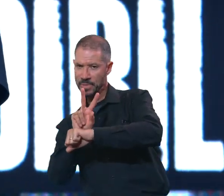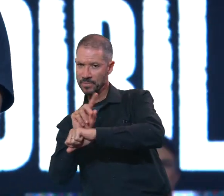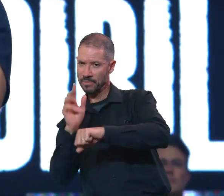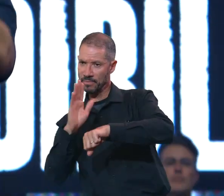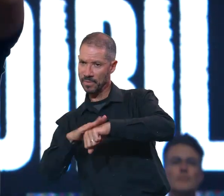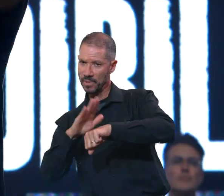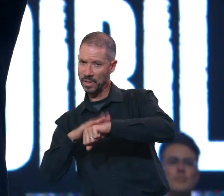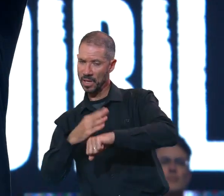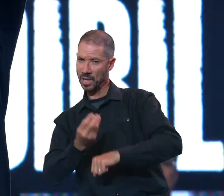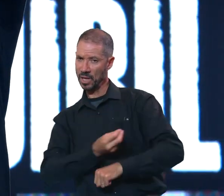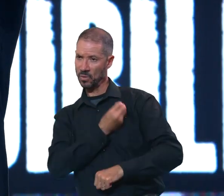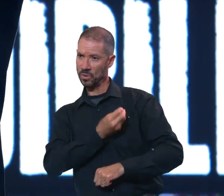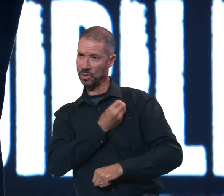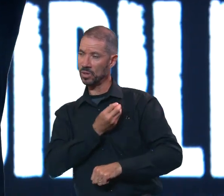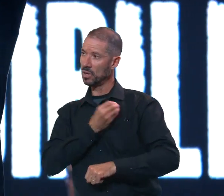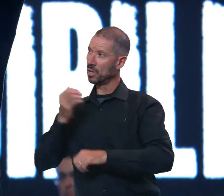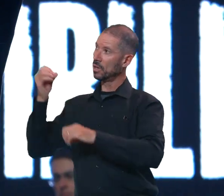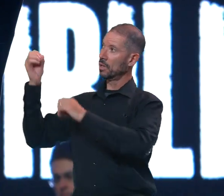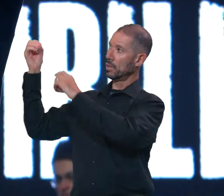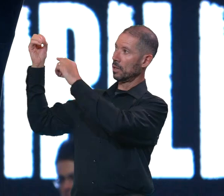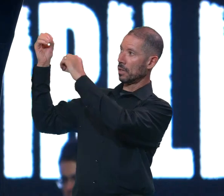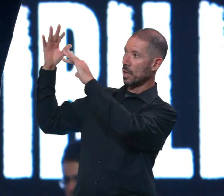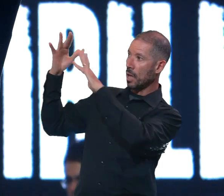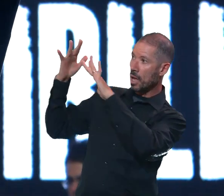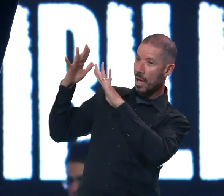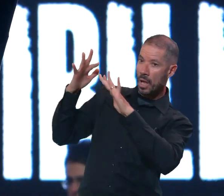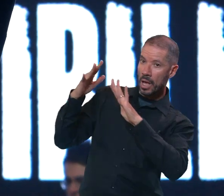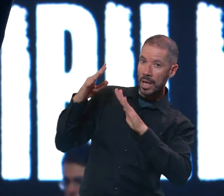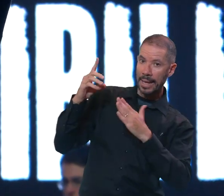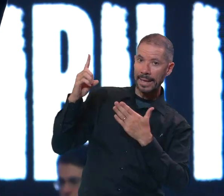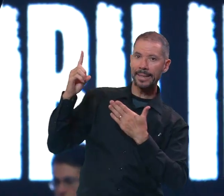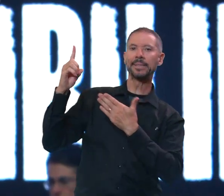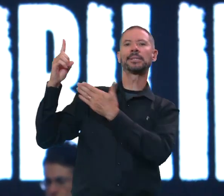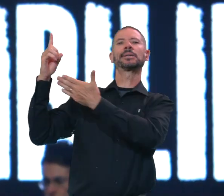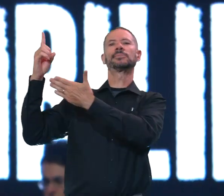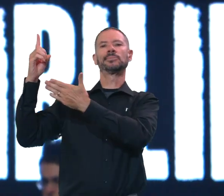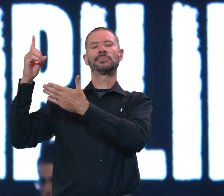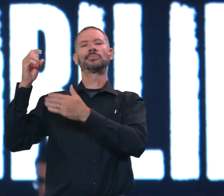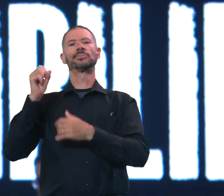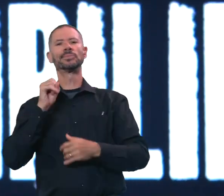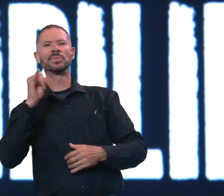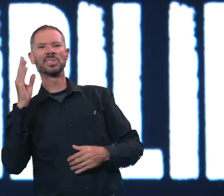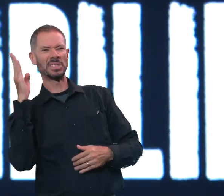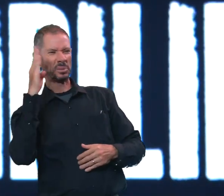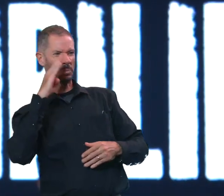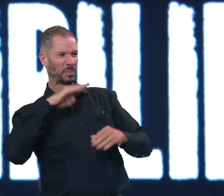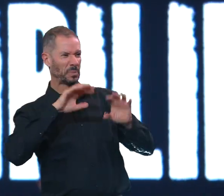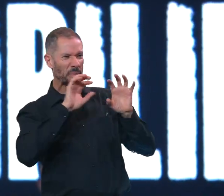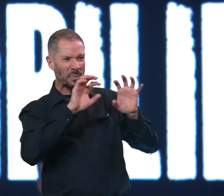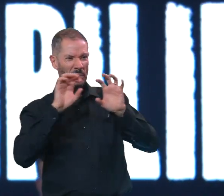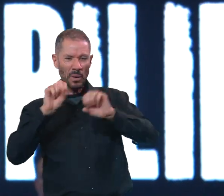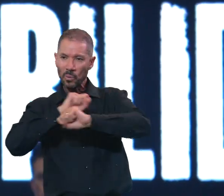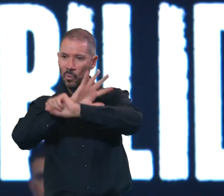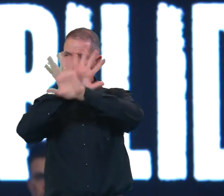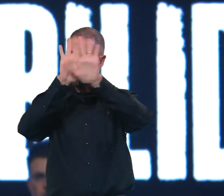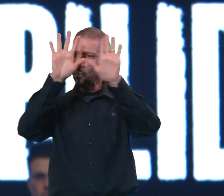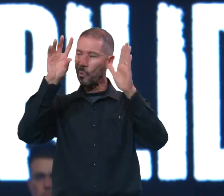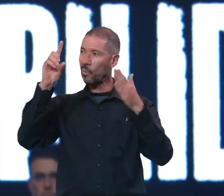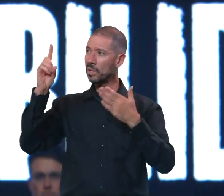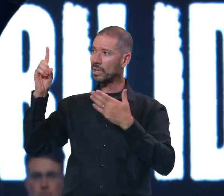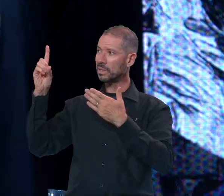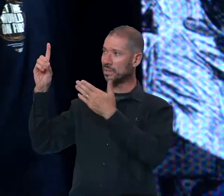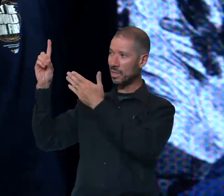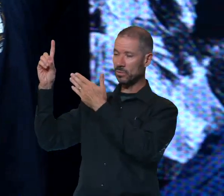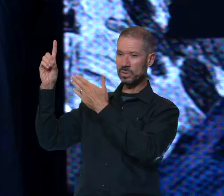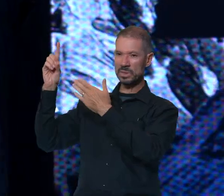vivida. Porque quem derrama da autoridade é o próprio Deus. Se estão falando mal de você, glória a Deus. Se estão